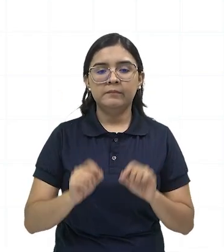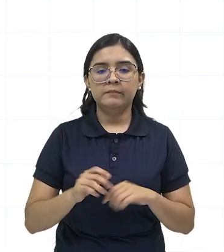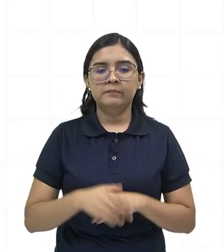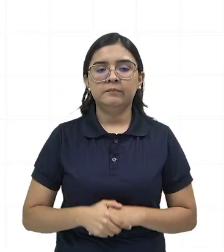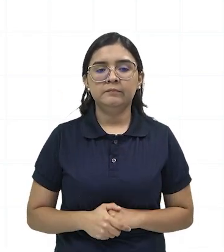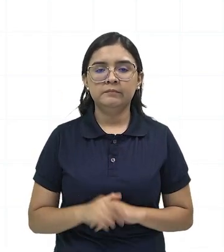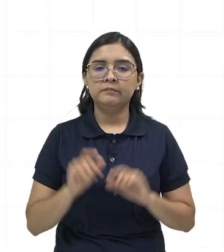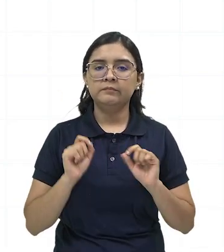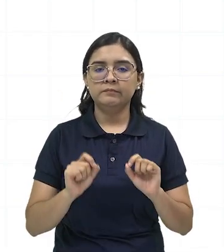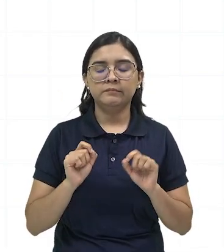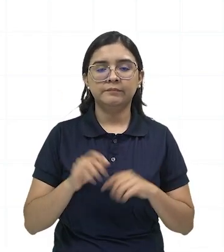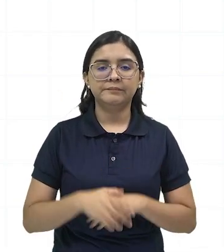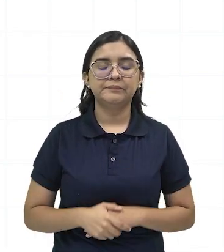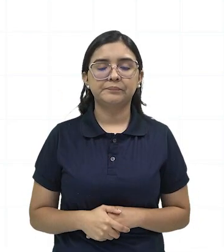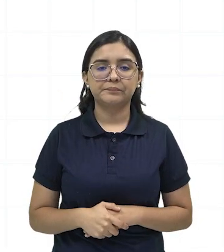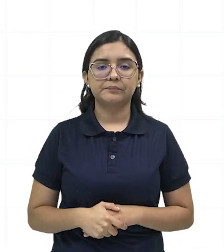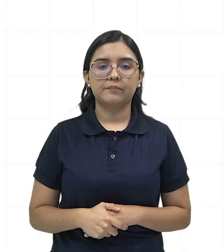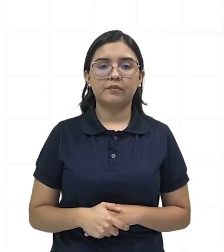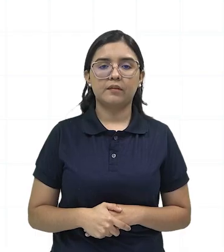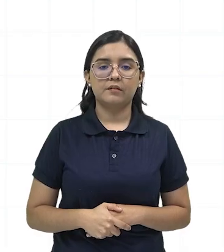que ele está